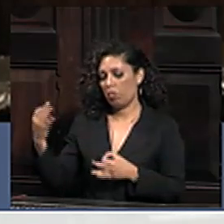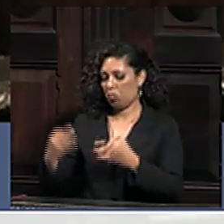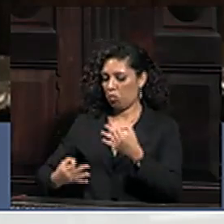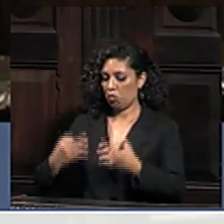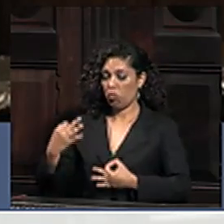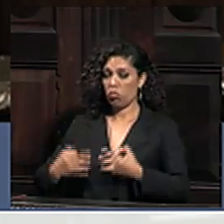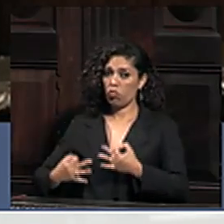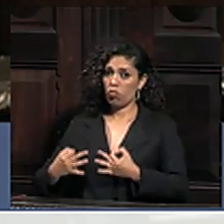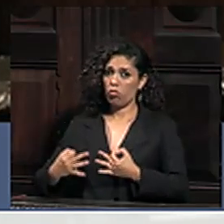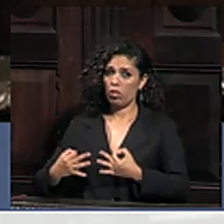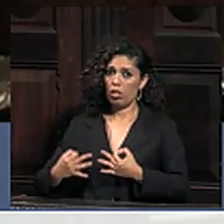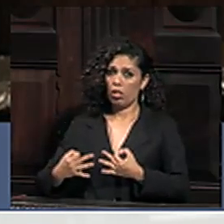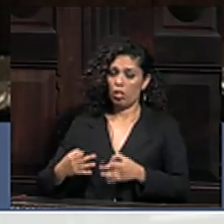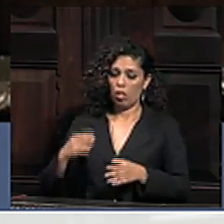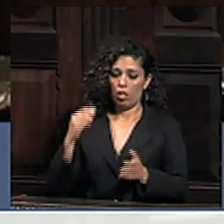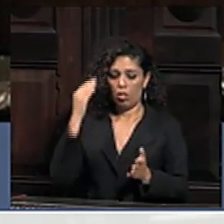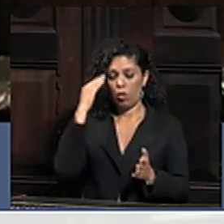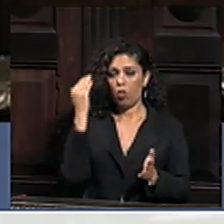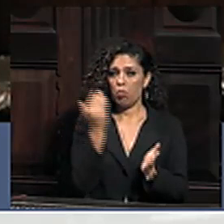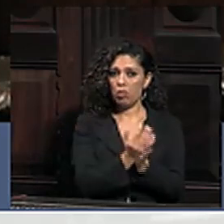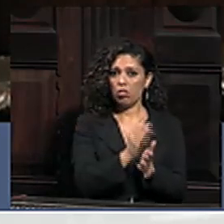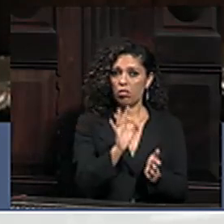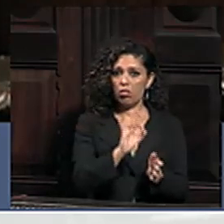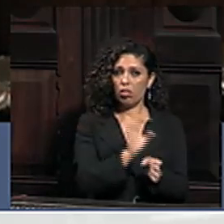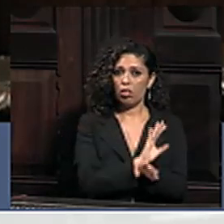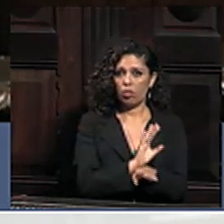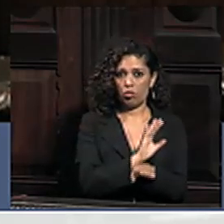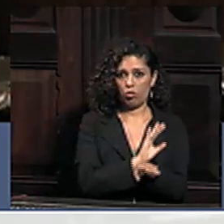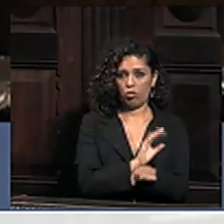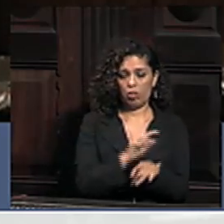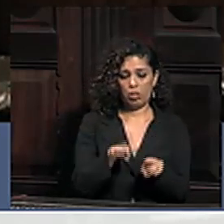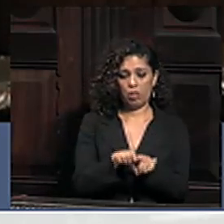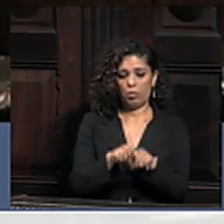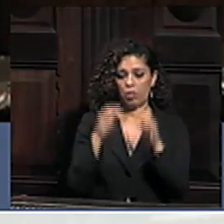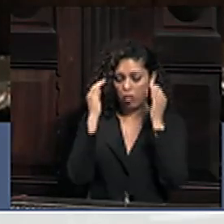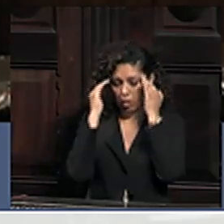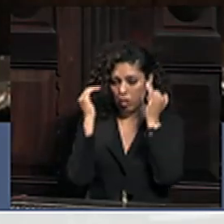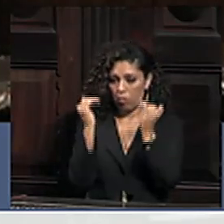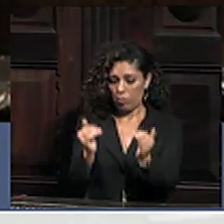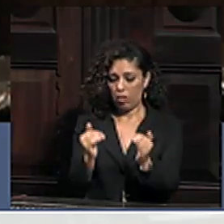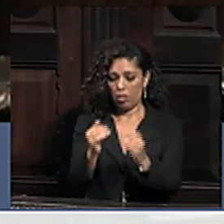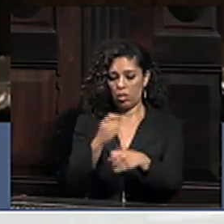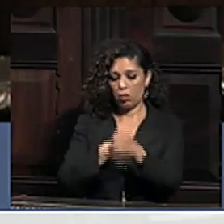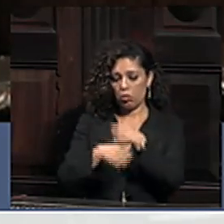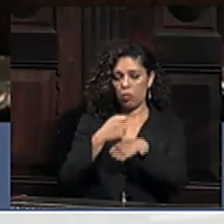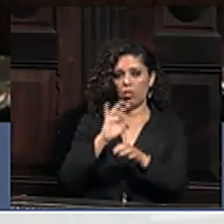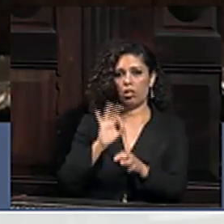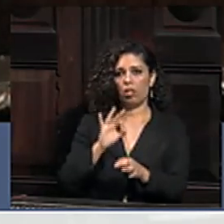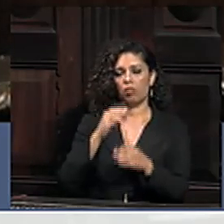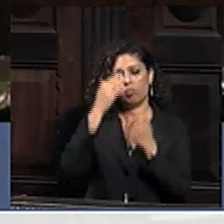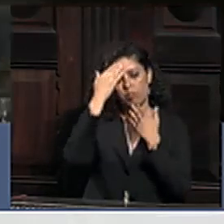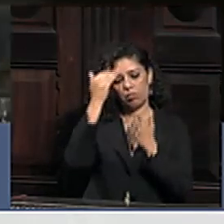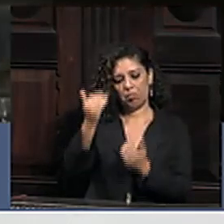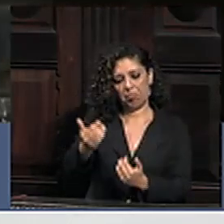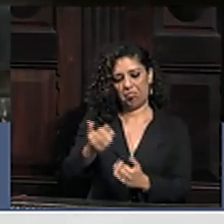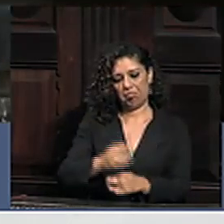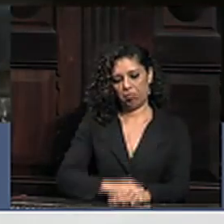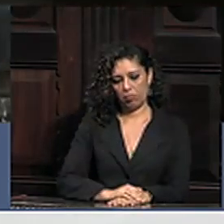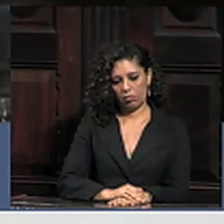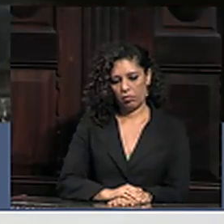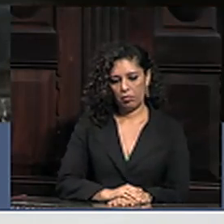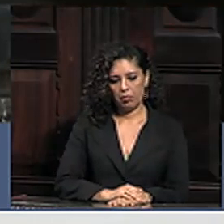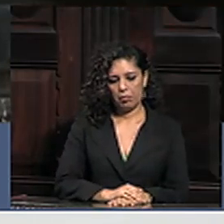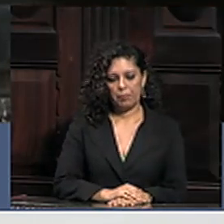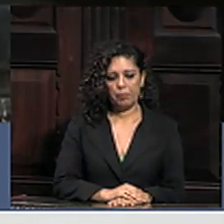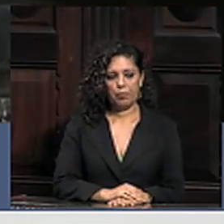arrepio da lei e da Constituição e contra os interesses da economia e da soberania nacionais. Muito obrigado.